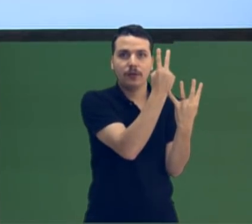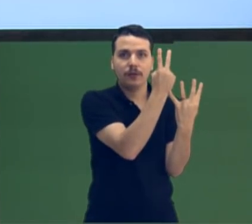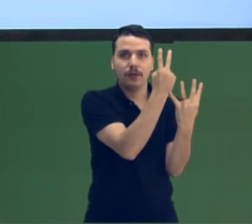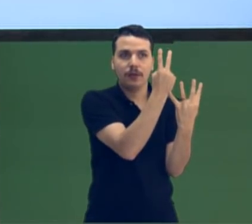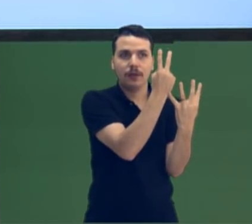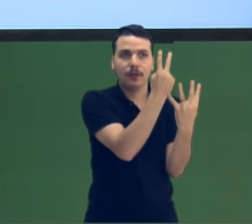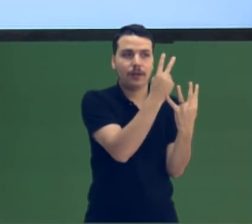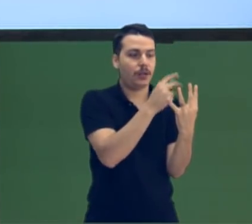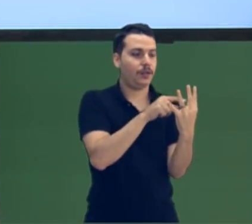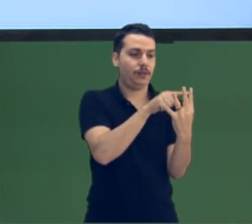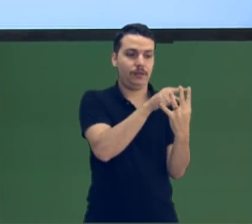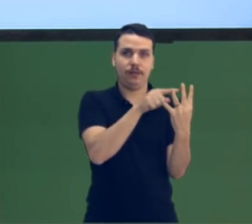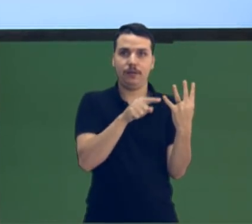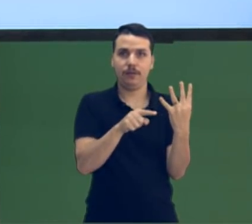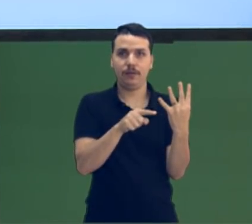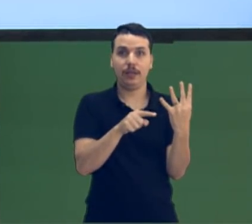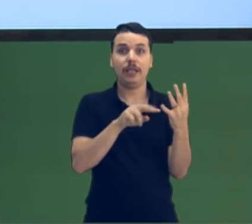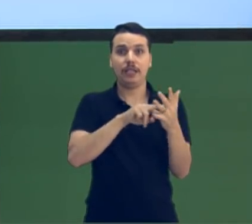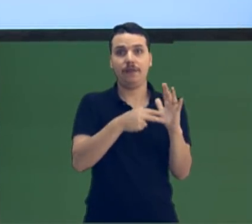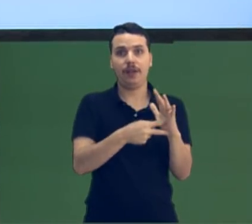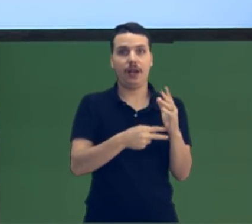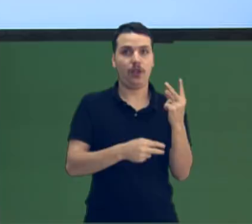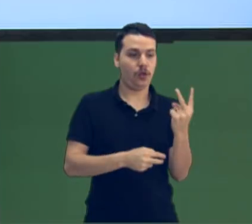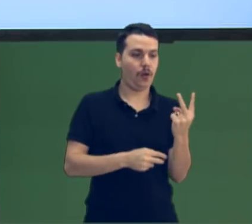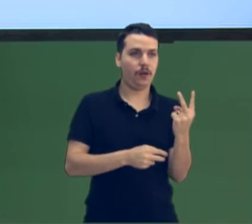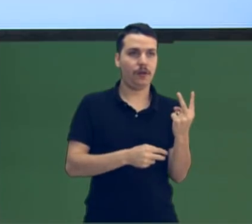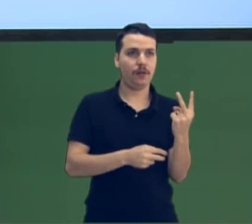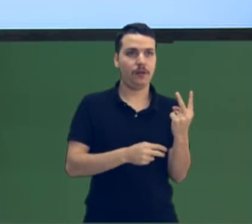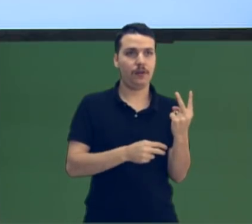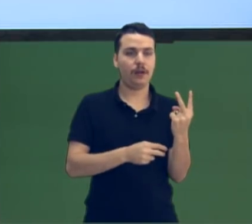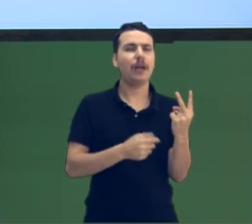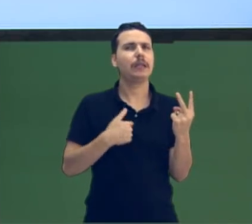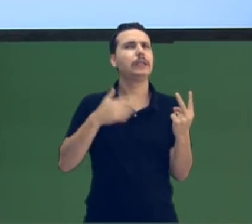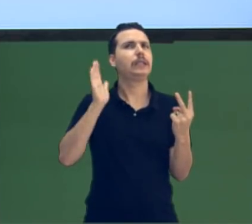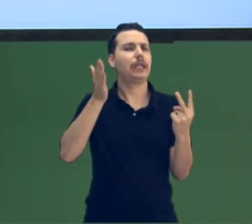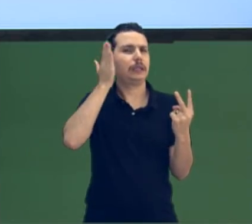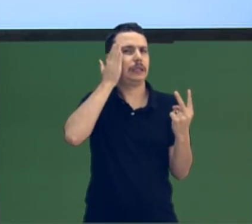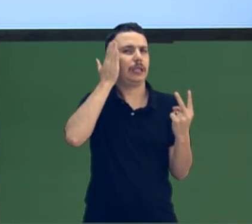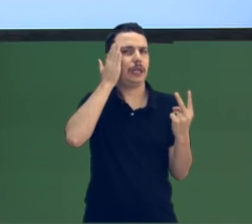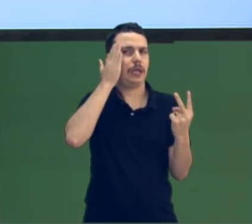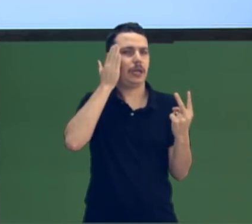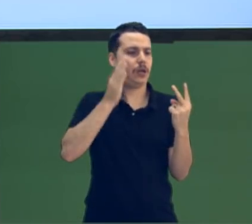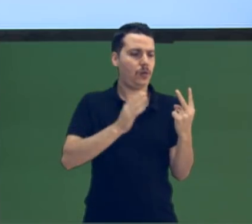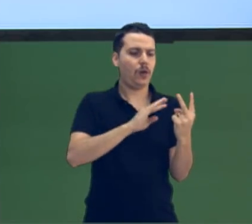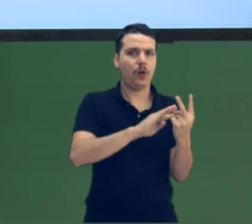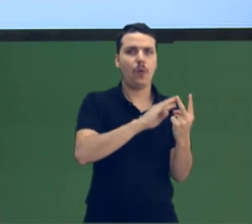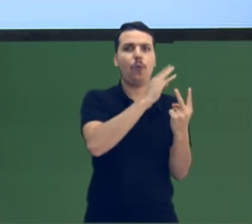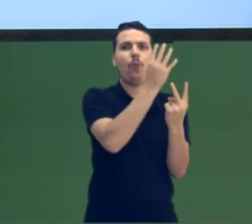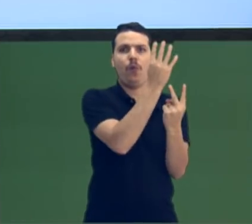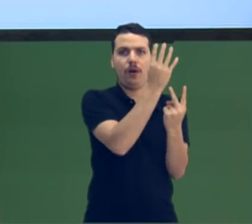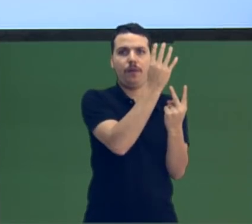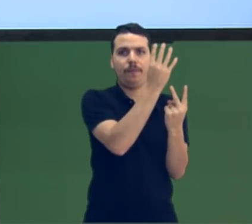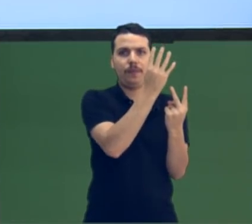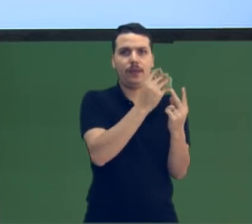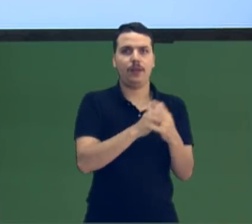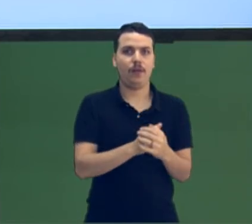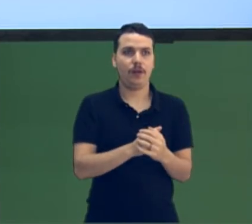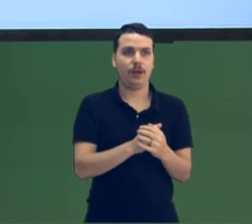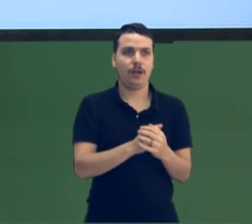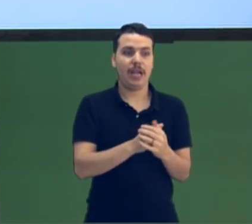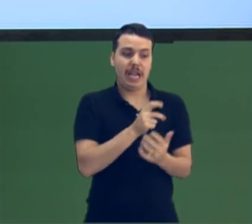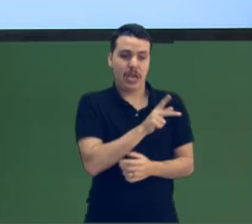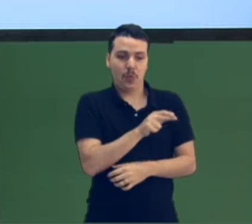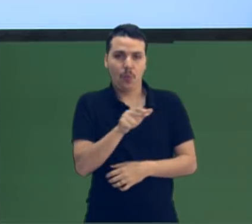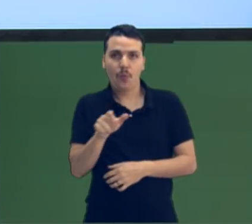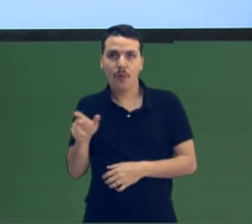ele vai virar 4 fatores 2. Ah, mas eu já sei que 4 fatores 2 iguais,